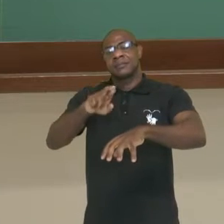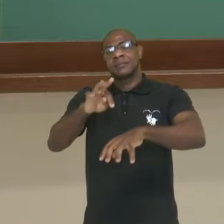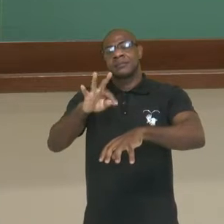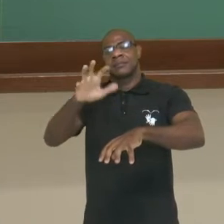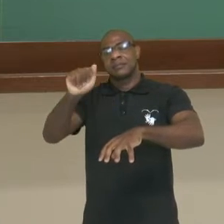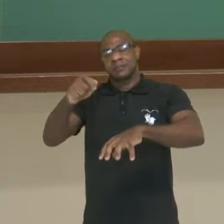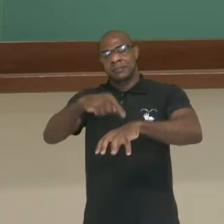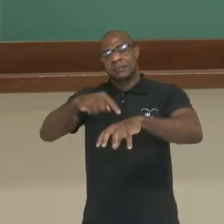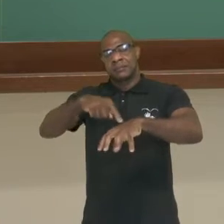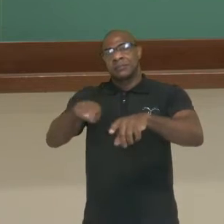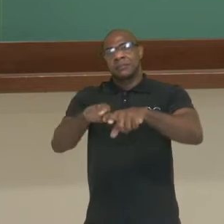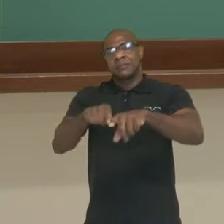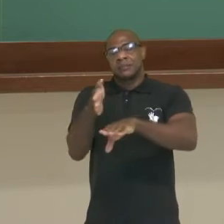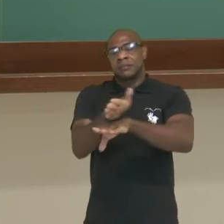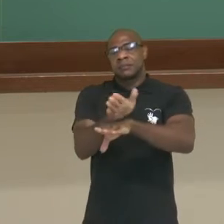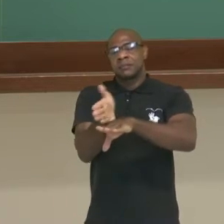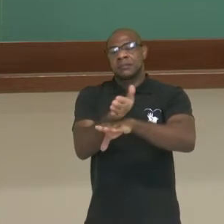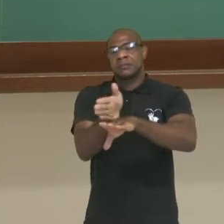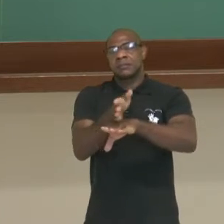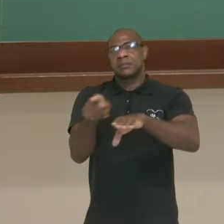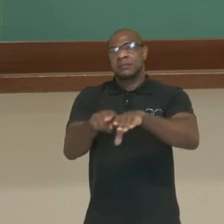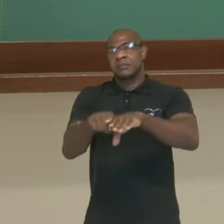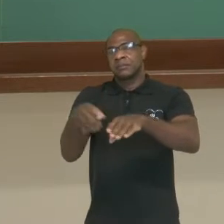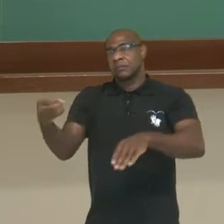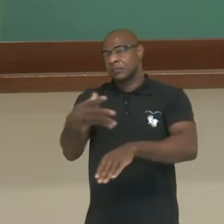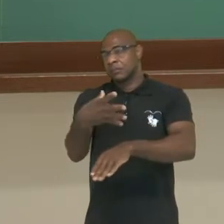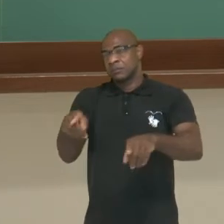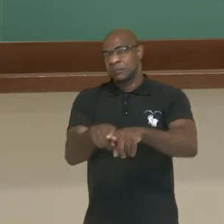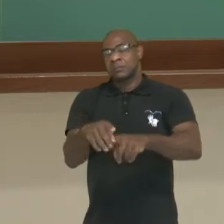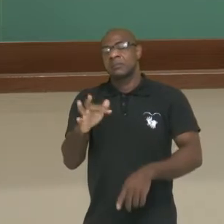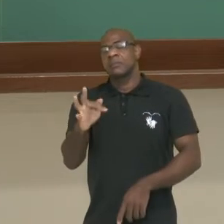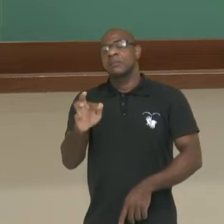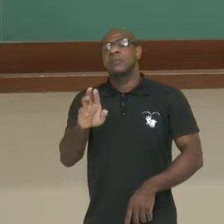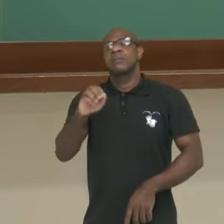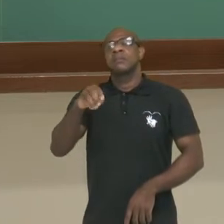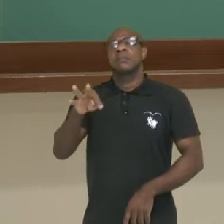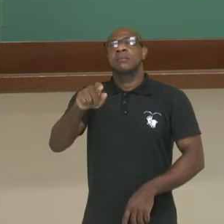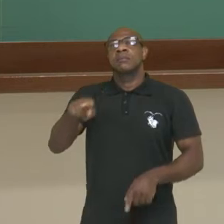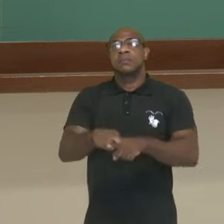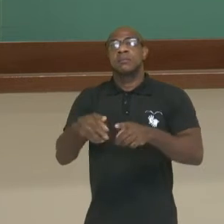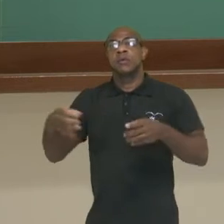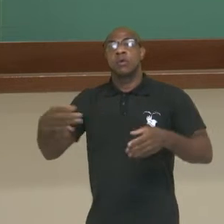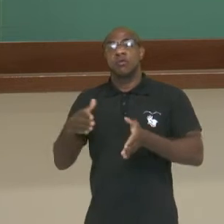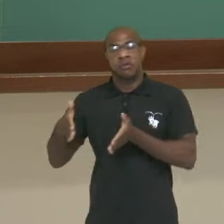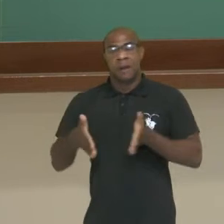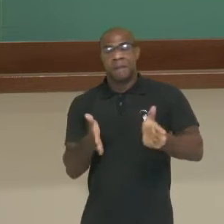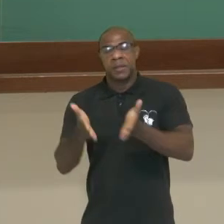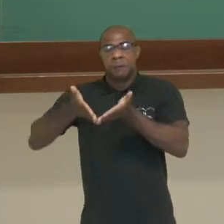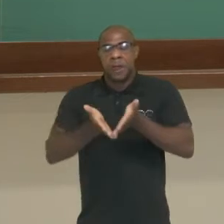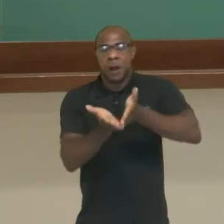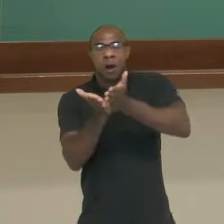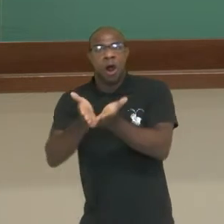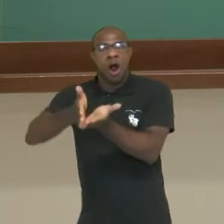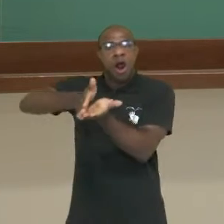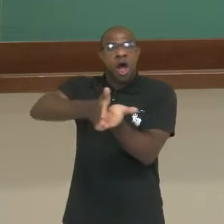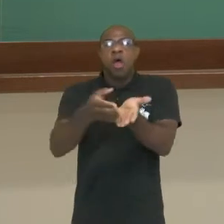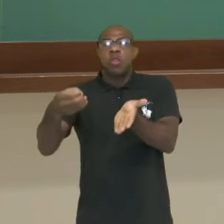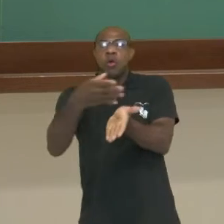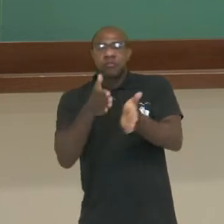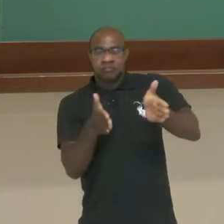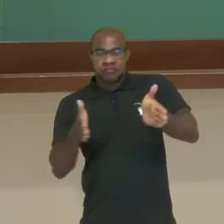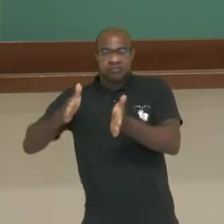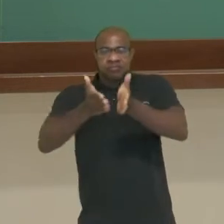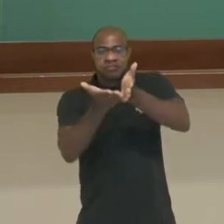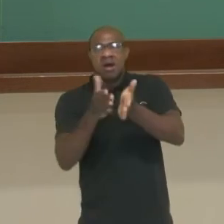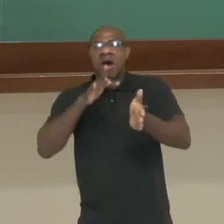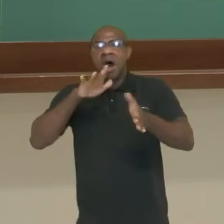fronteira, sua nova fronteira e as novas rotas marítimas, ok? Então, acompanha aí que essa aula está muito importante do ponto de